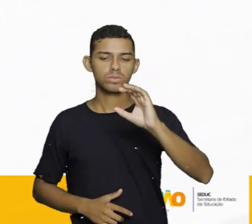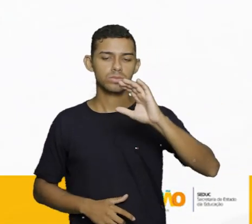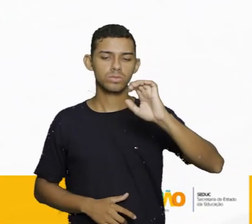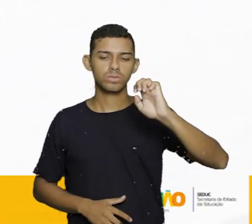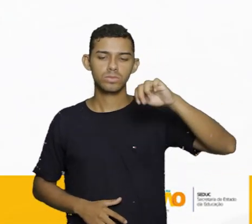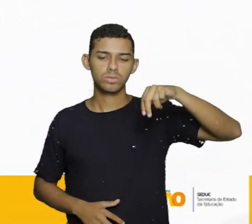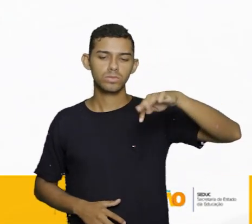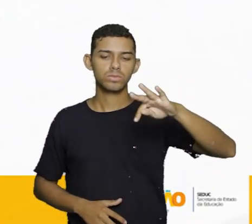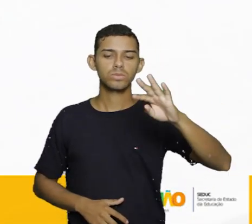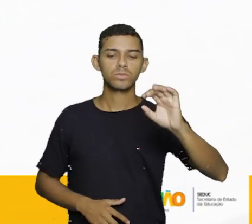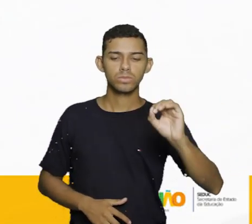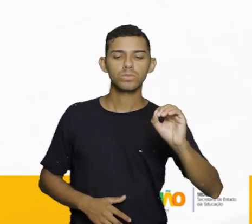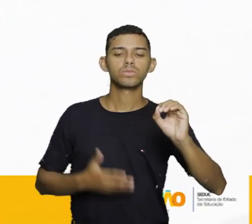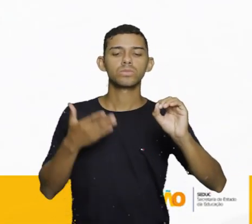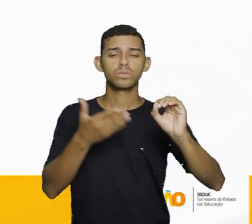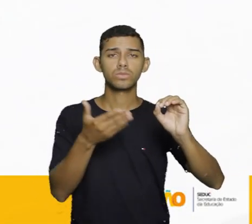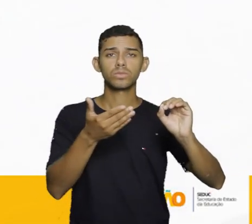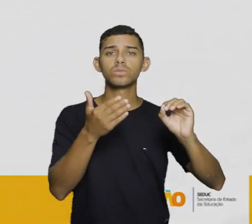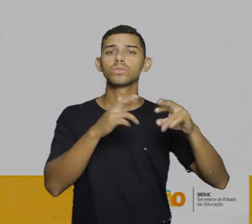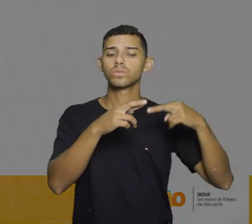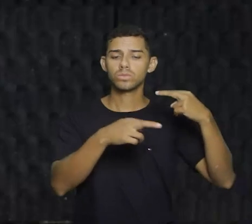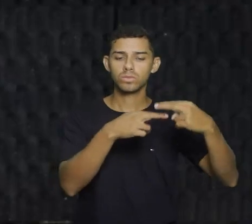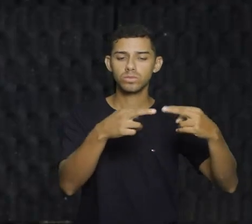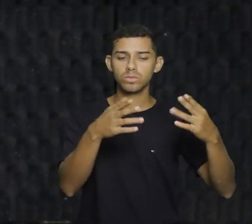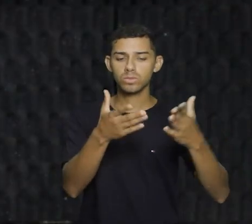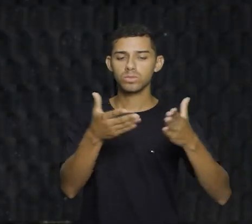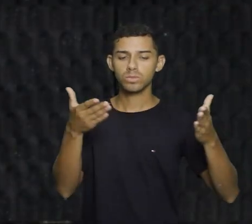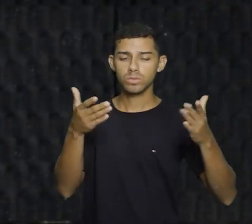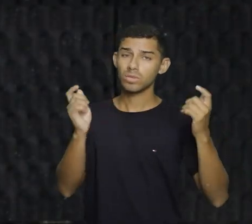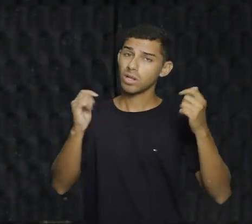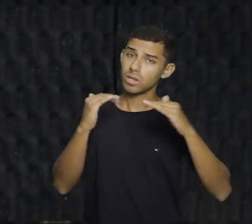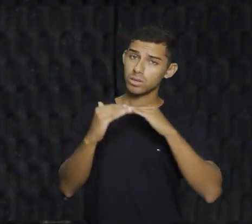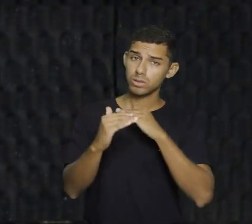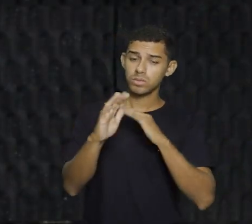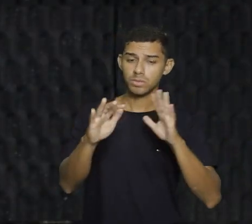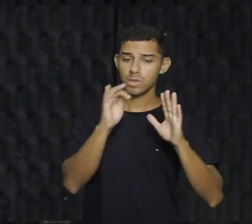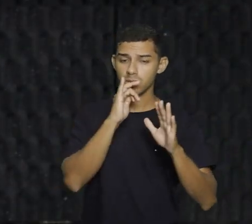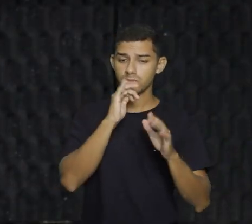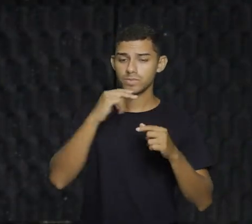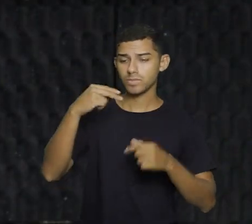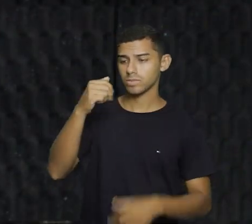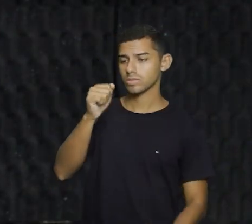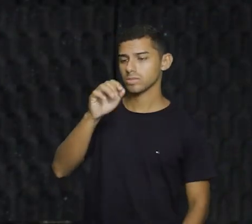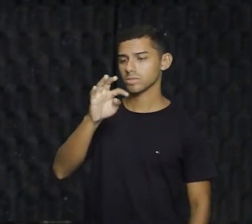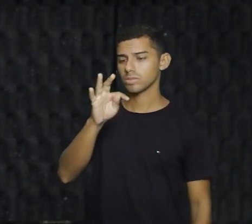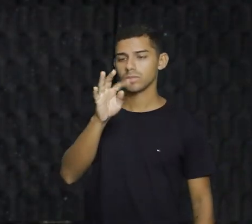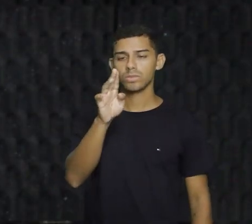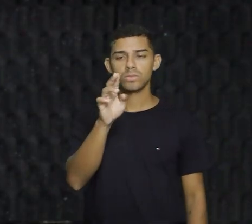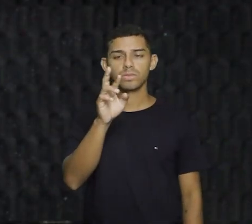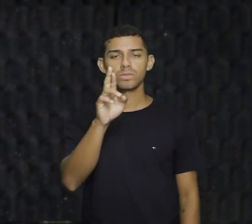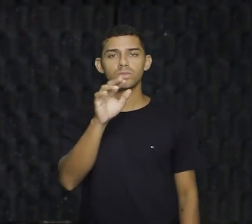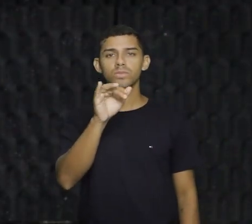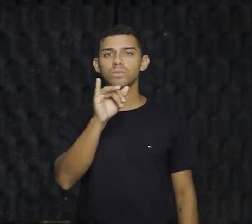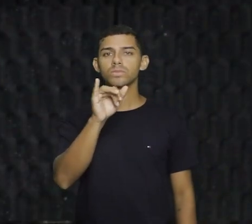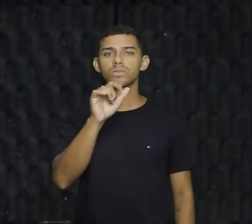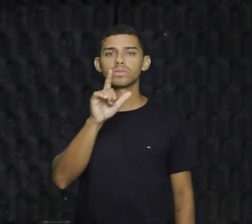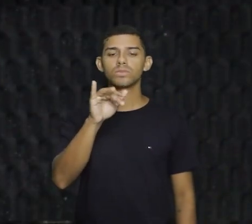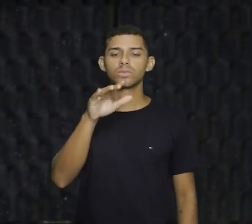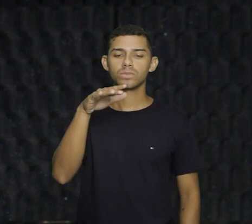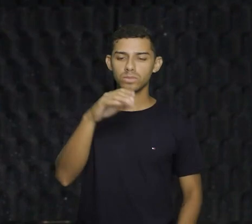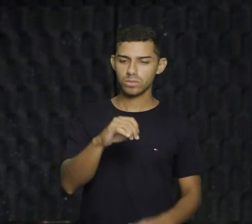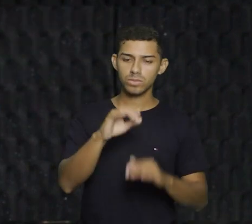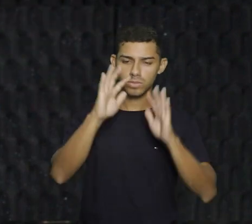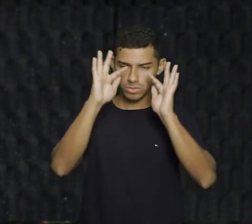gente discorde um pouquinho e já explicar para vocês. Mas ele tem uma preocupação com o naturalismo, com a representação mais fiel e